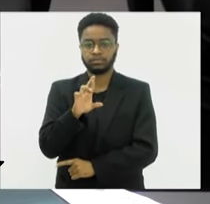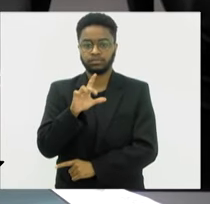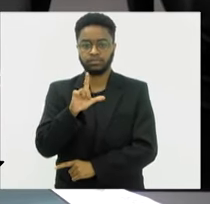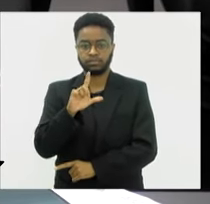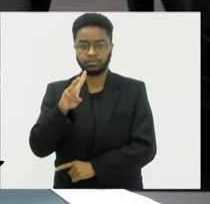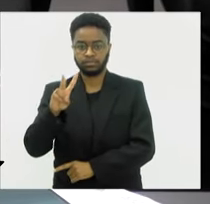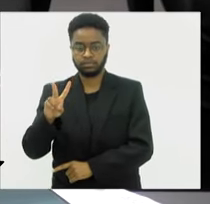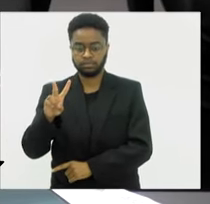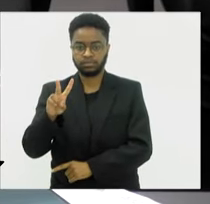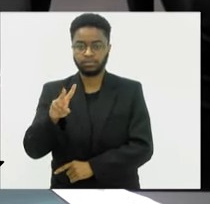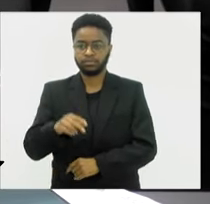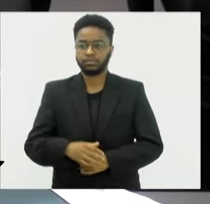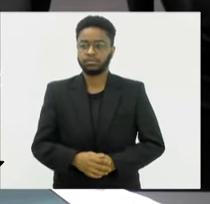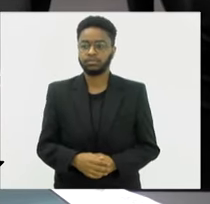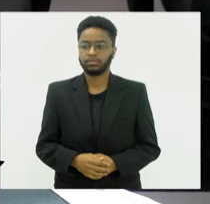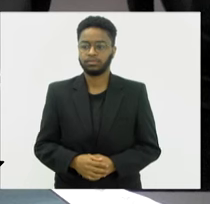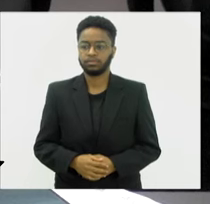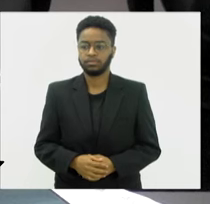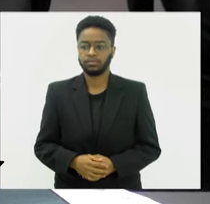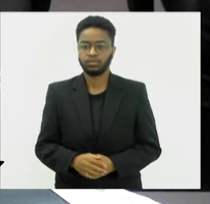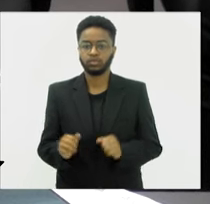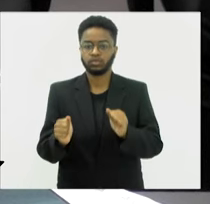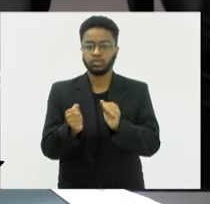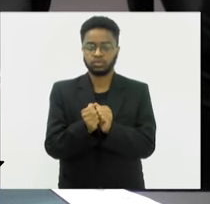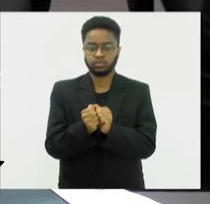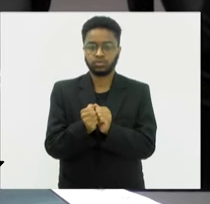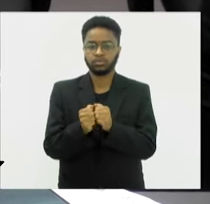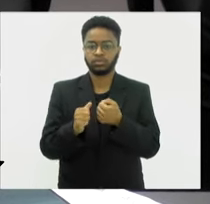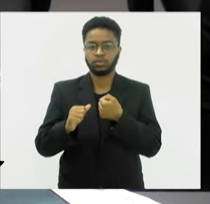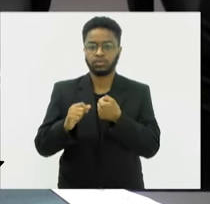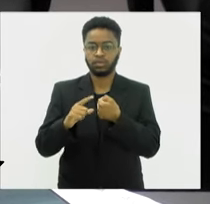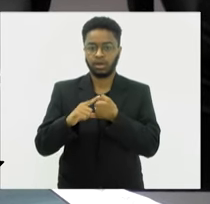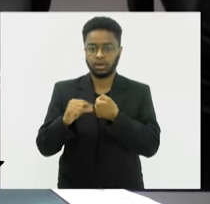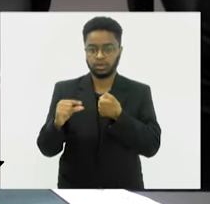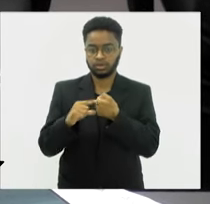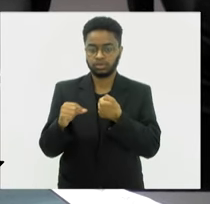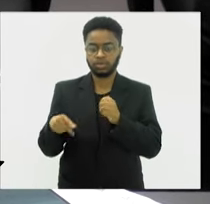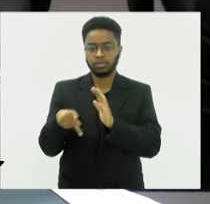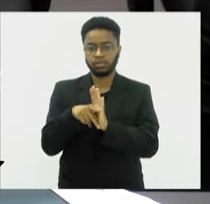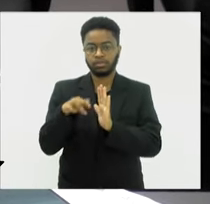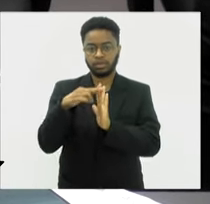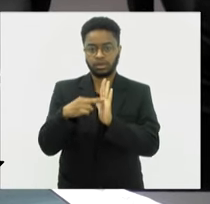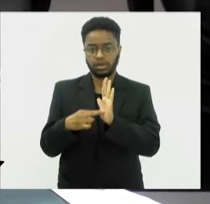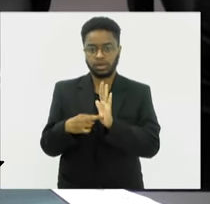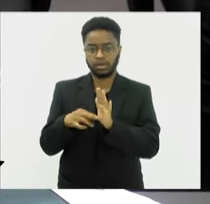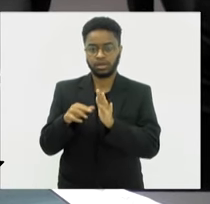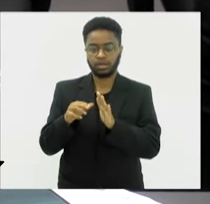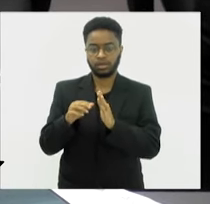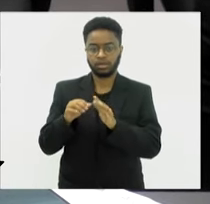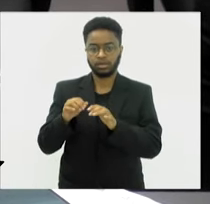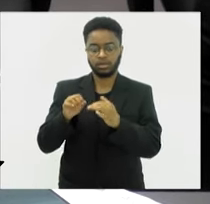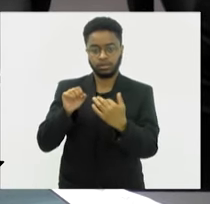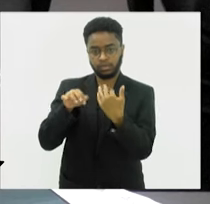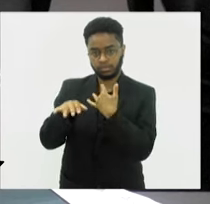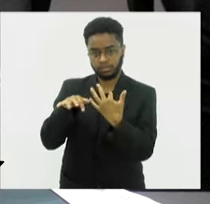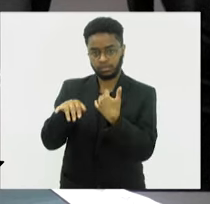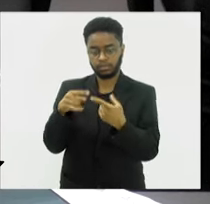com o artigo do Código de Trânsito que